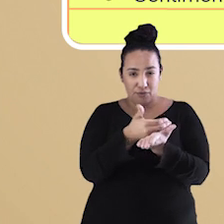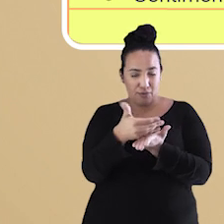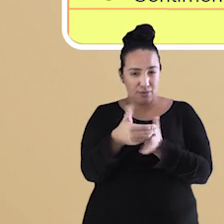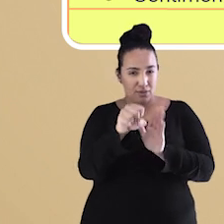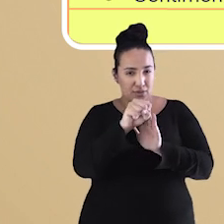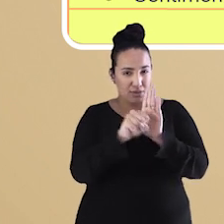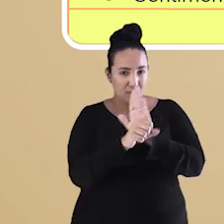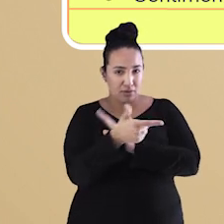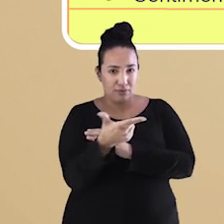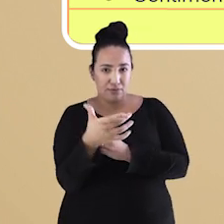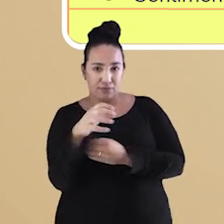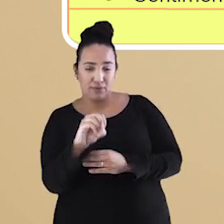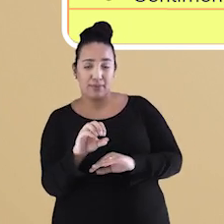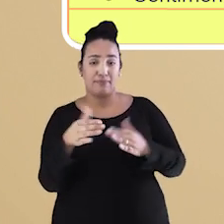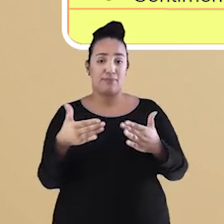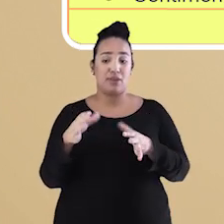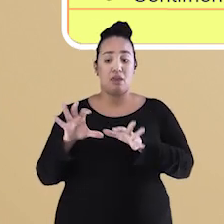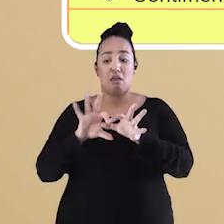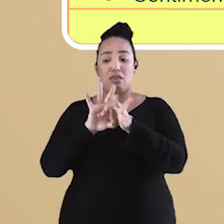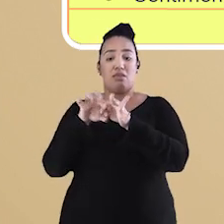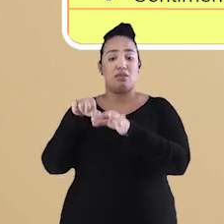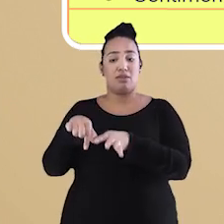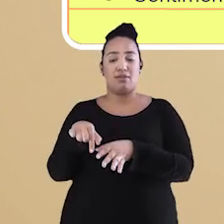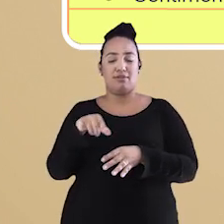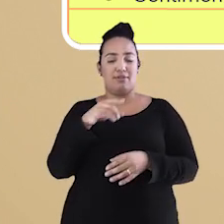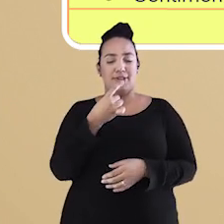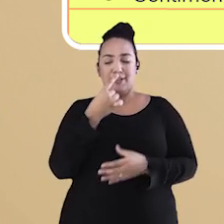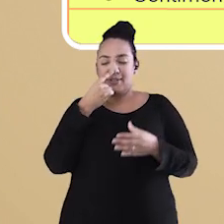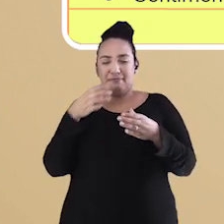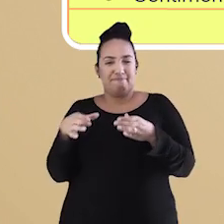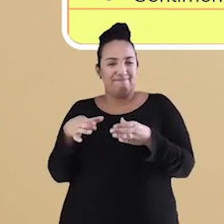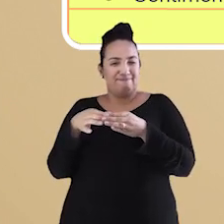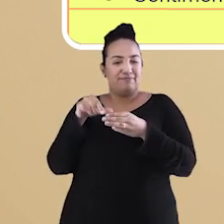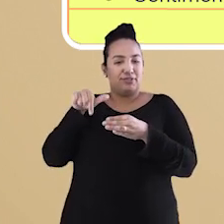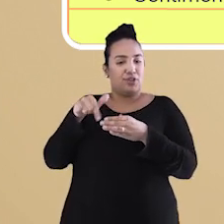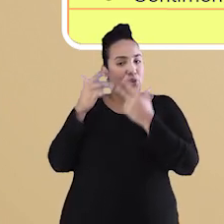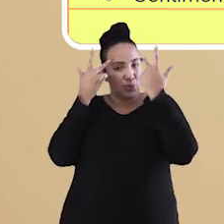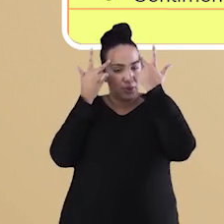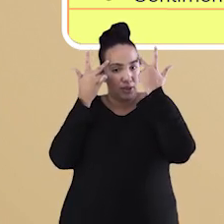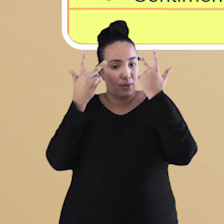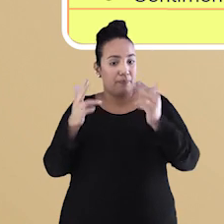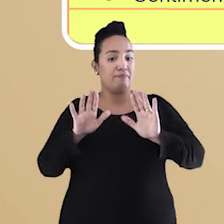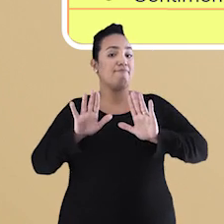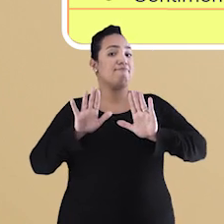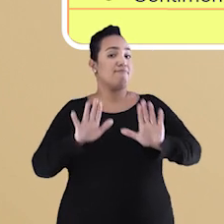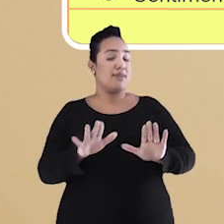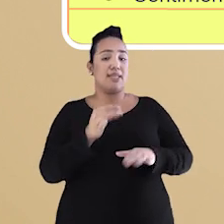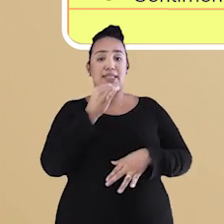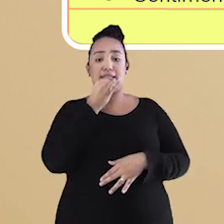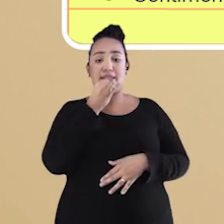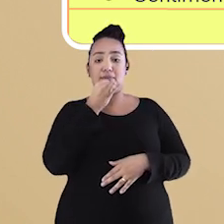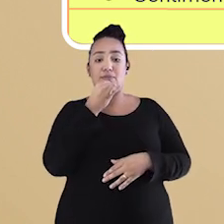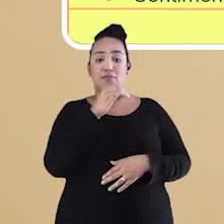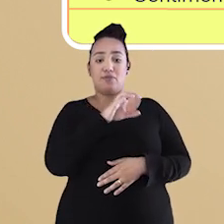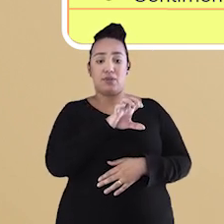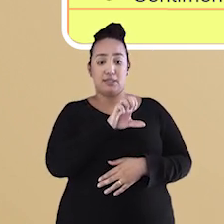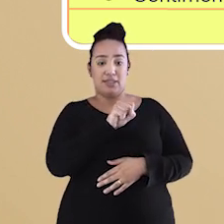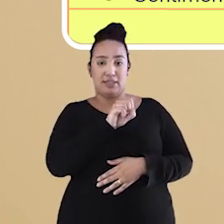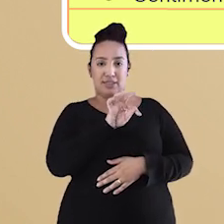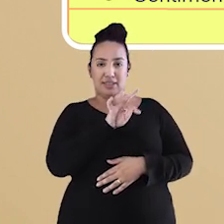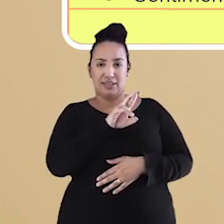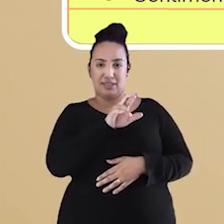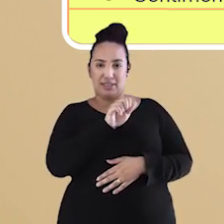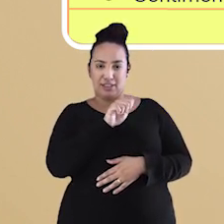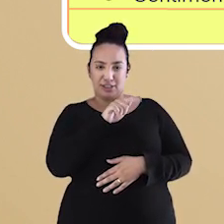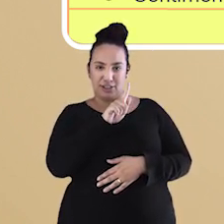XX, as alianças com base no nacionalismo ficaram cada vez mais comuns. Porém, o estrangeiro, diferente de ser visto